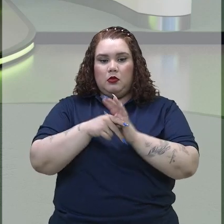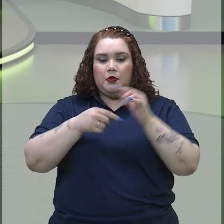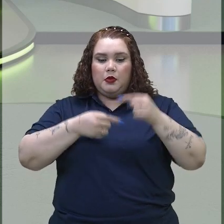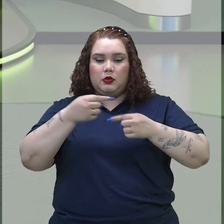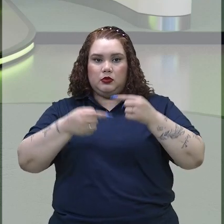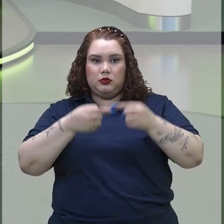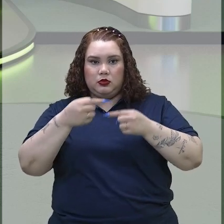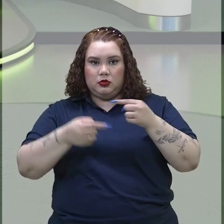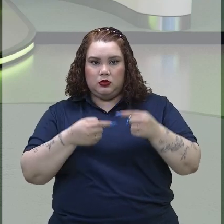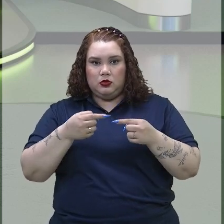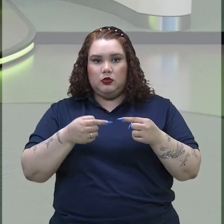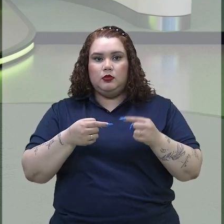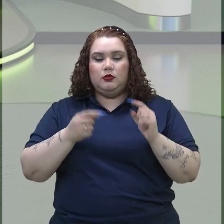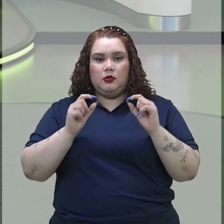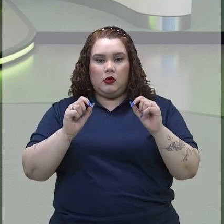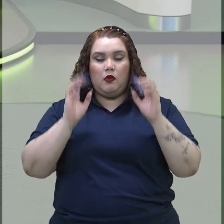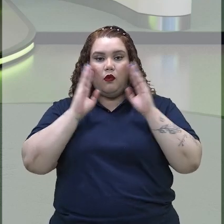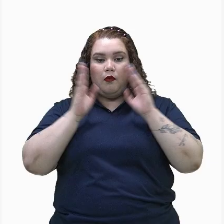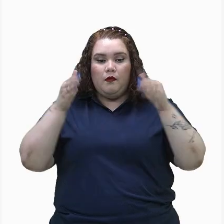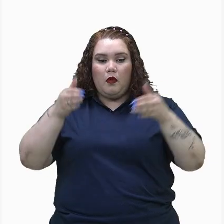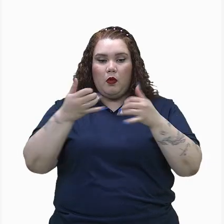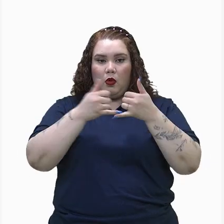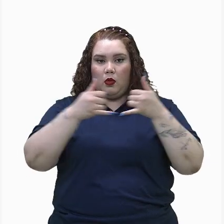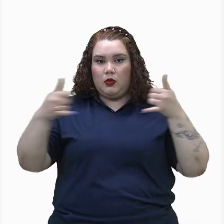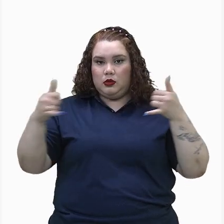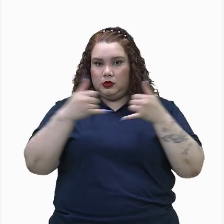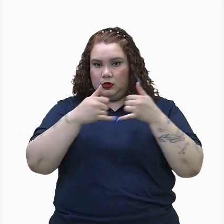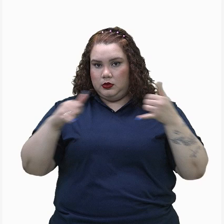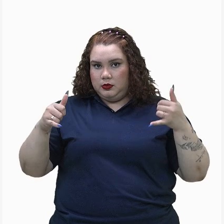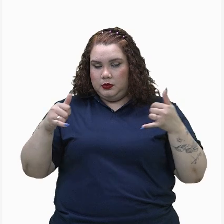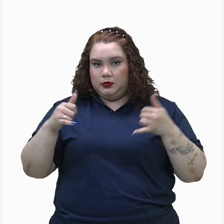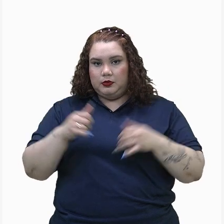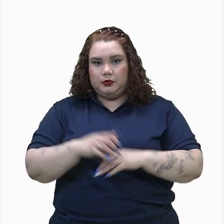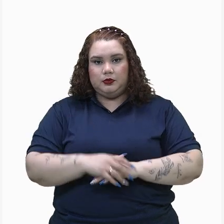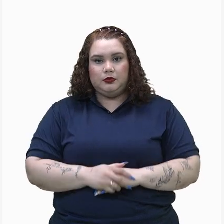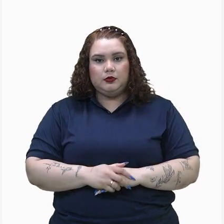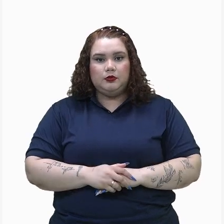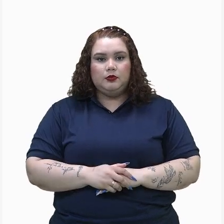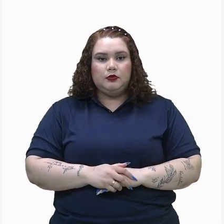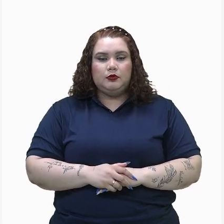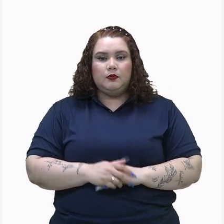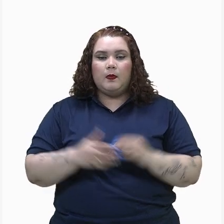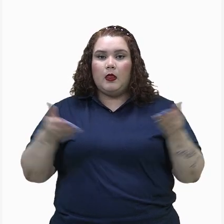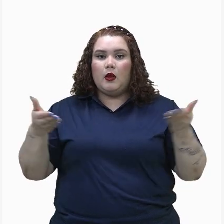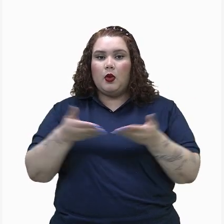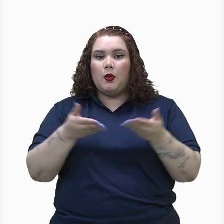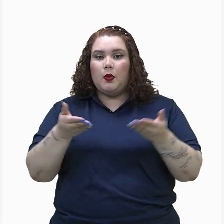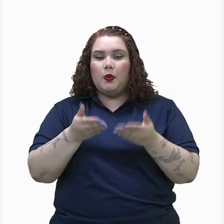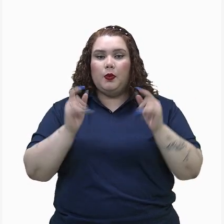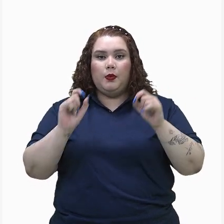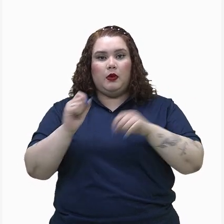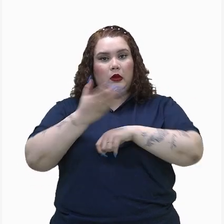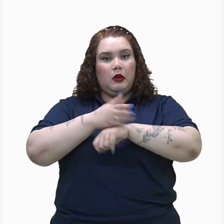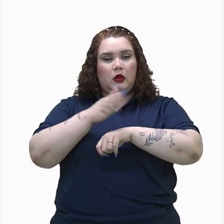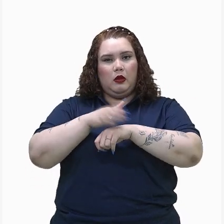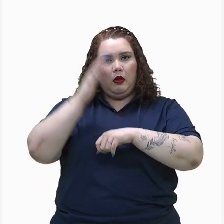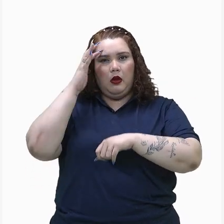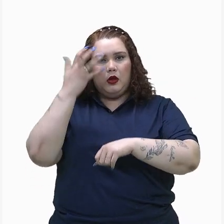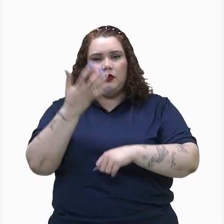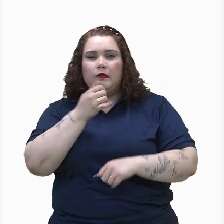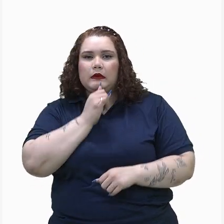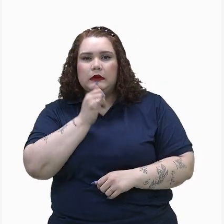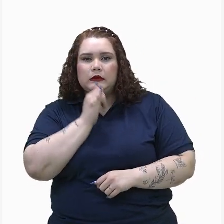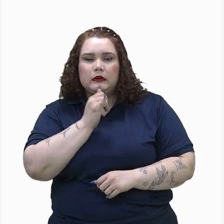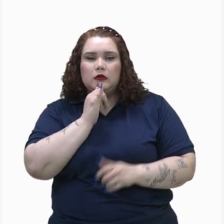diz respeito à corrente elétrica que é dividida entre os resistores da associação. Agora nós vamos resolver um exemplo